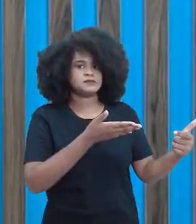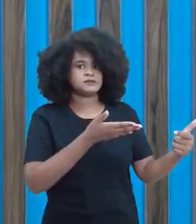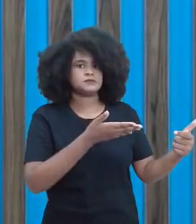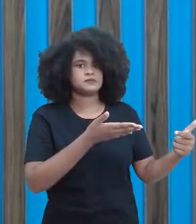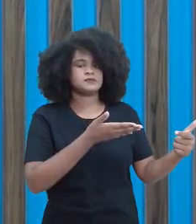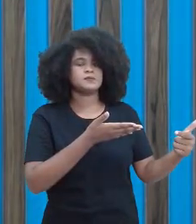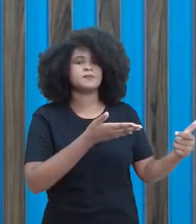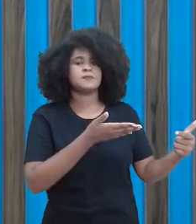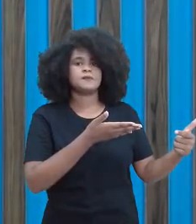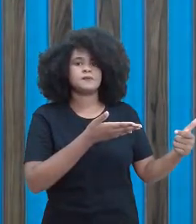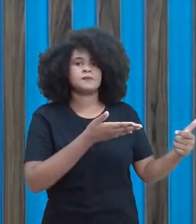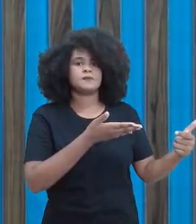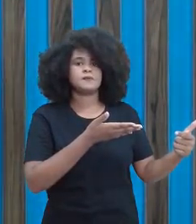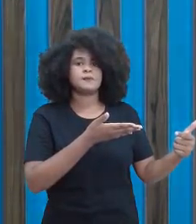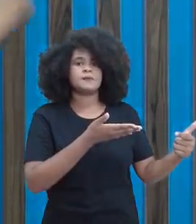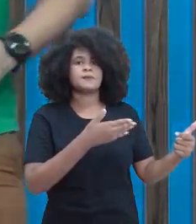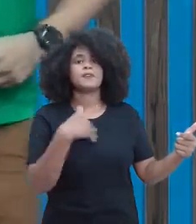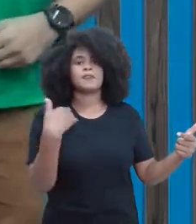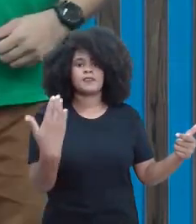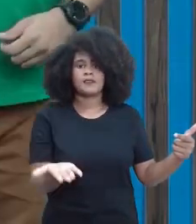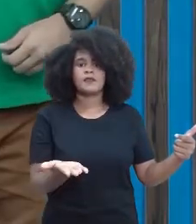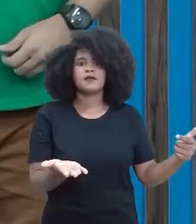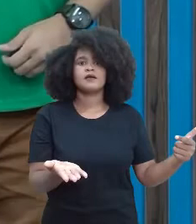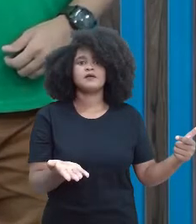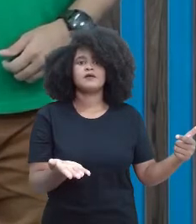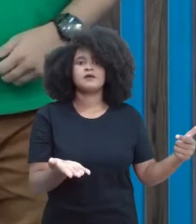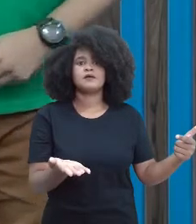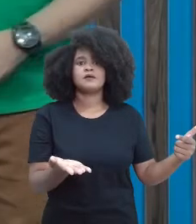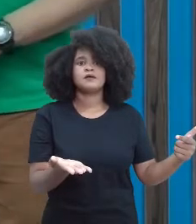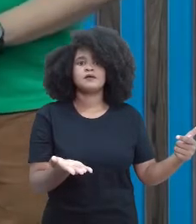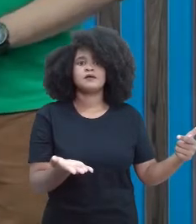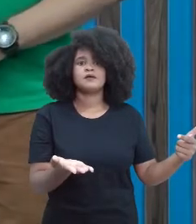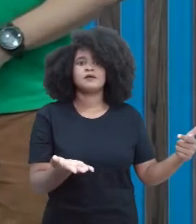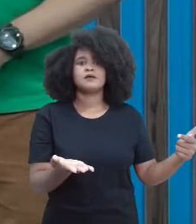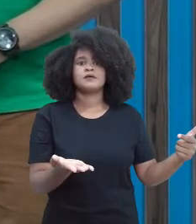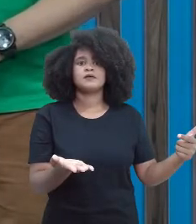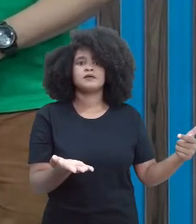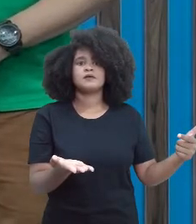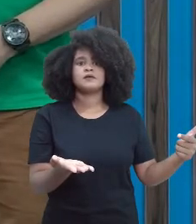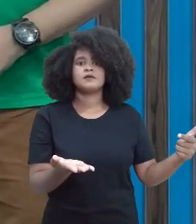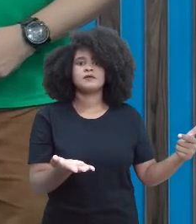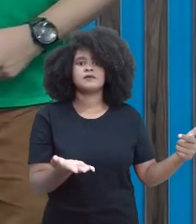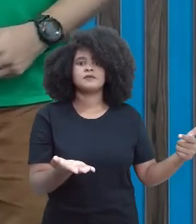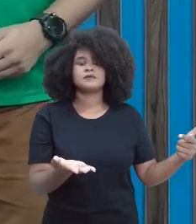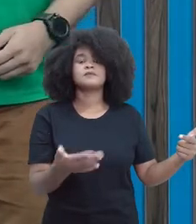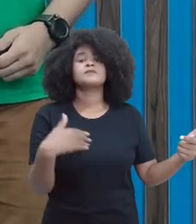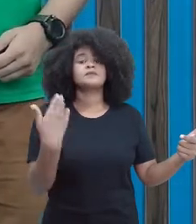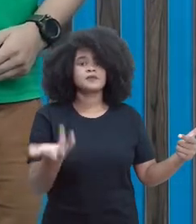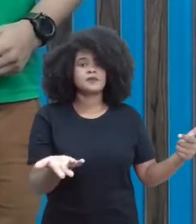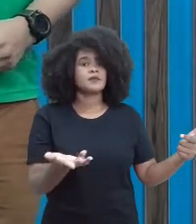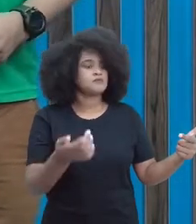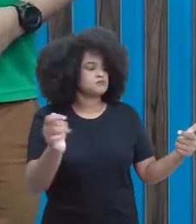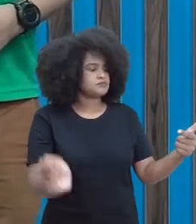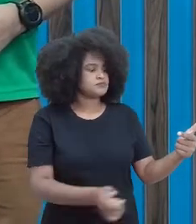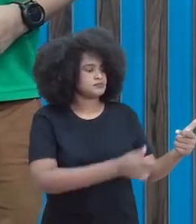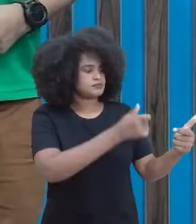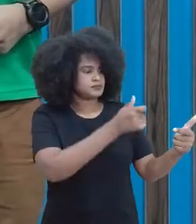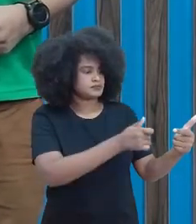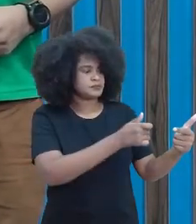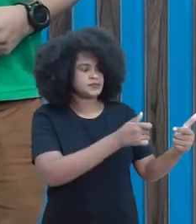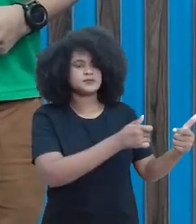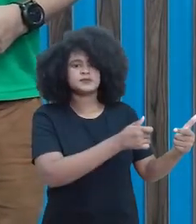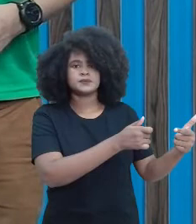Aqui. Olha lá que bonitinho. Com esse QR... Eita, passou meu slide aqui, ó. Com esse QR Code,